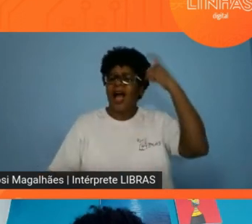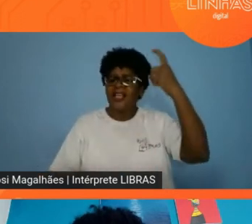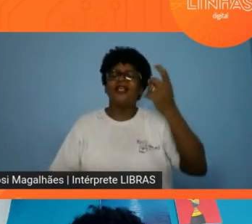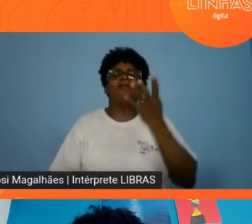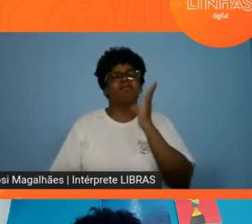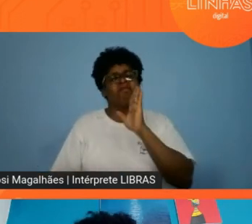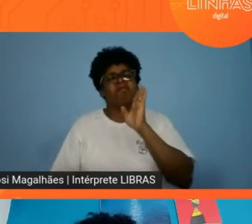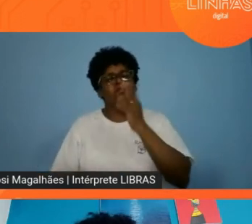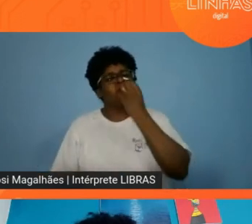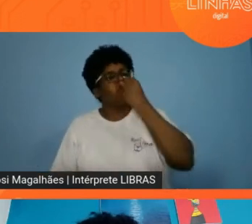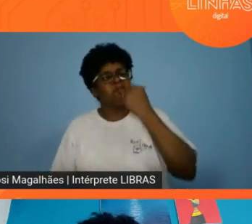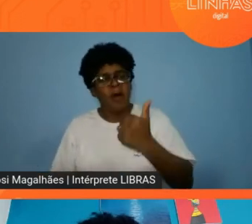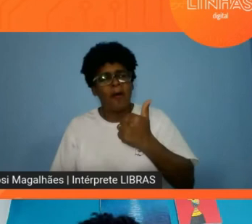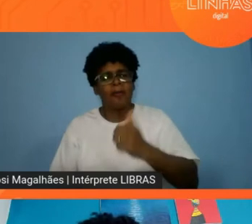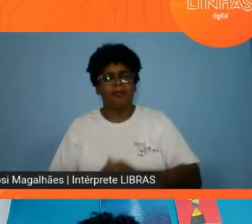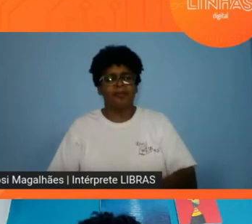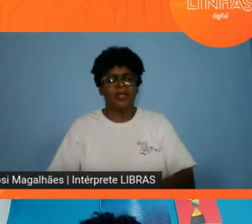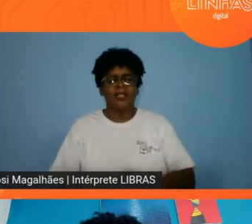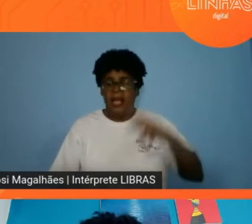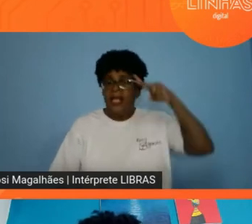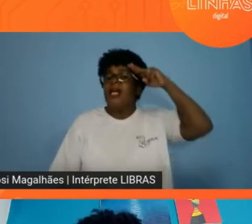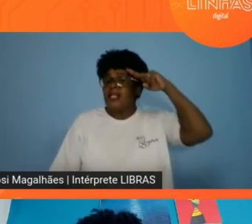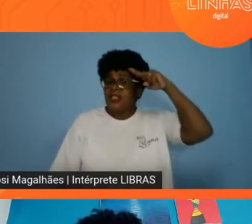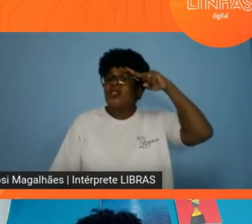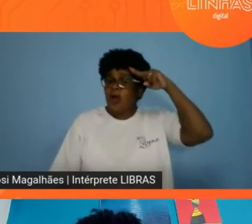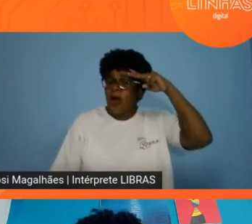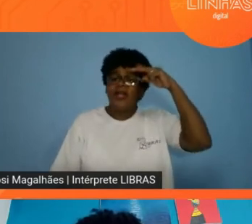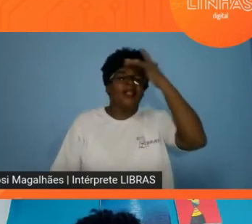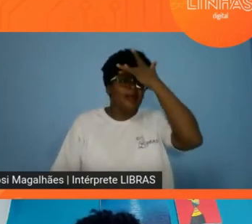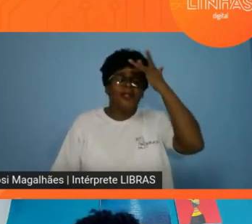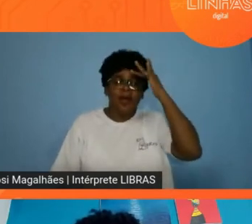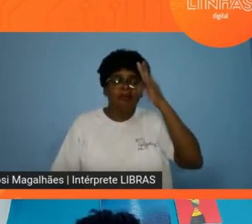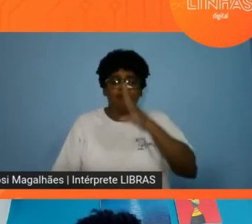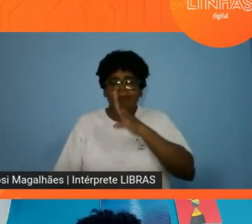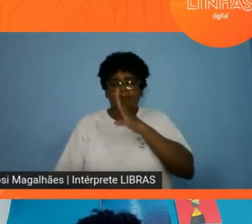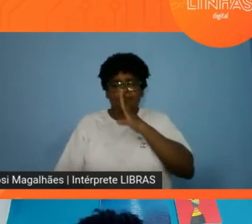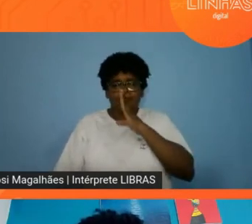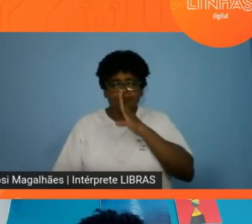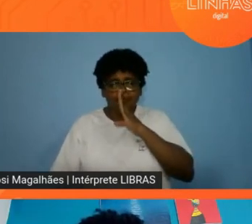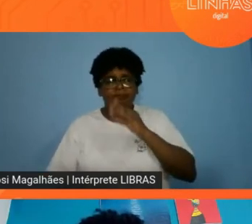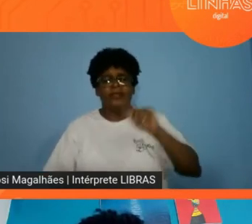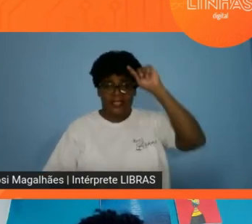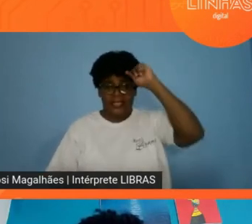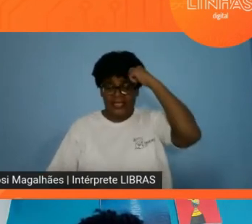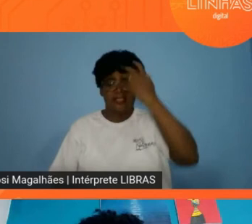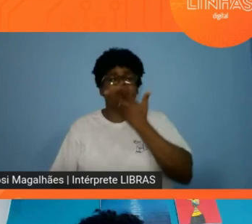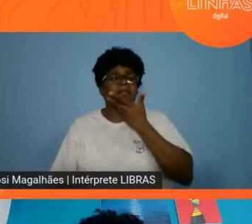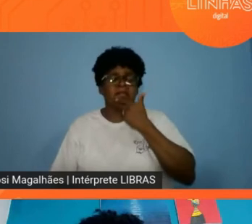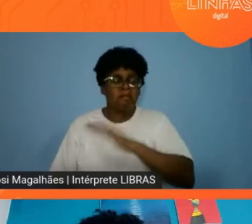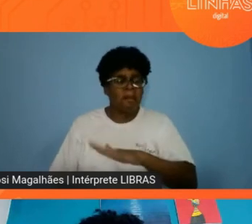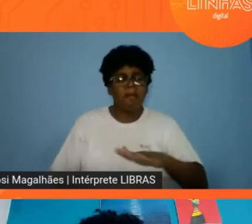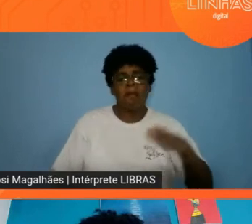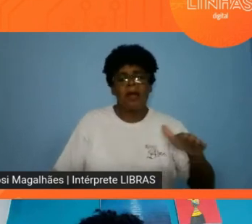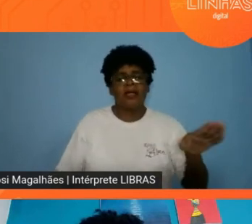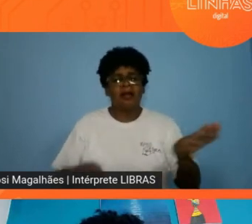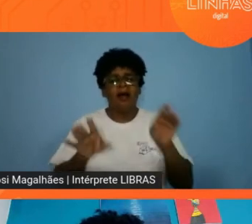com o fato histórico, né, do silenciamento de crianças pretas, né, o apagamento, a